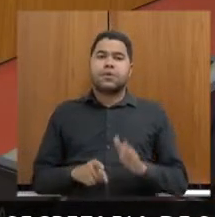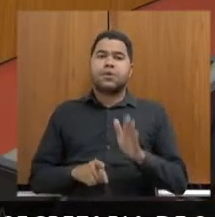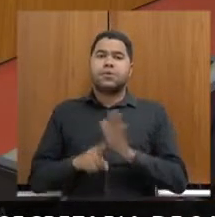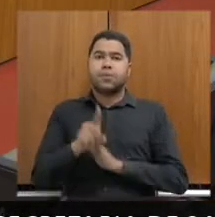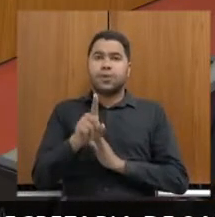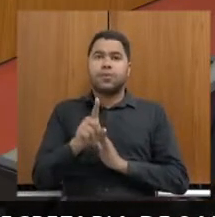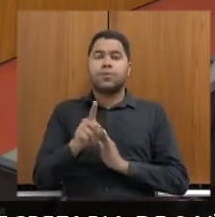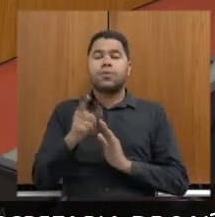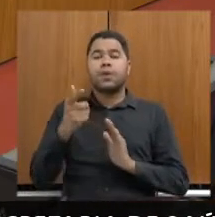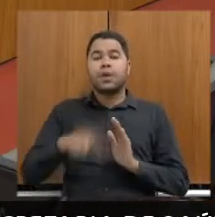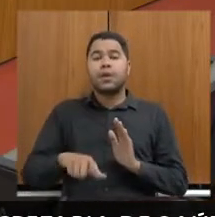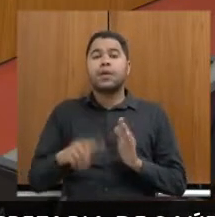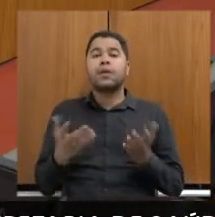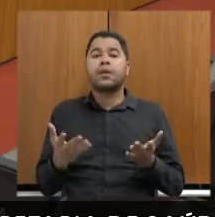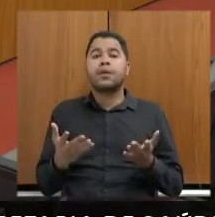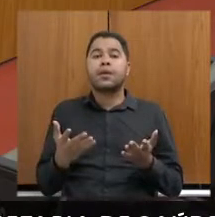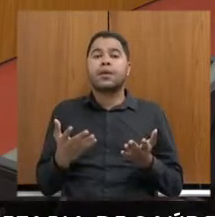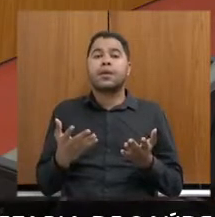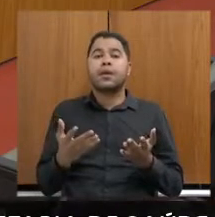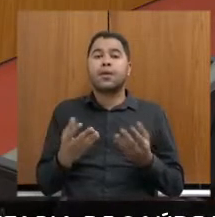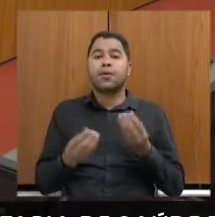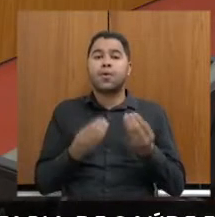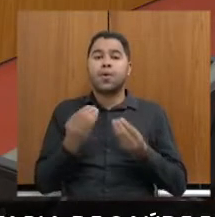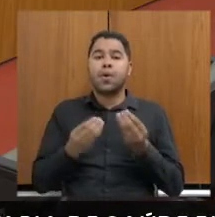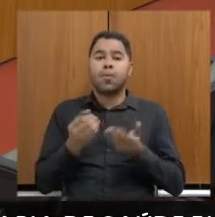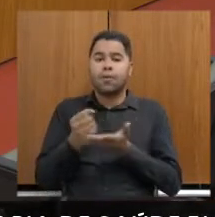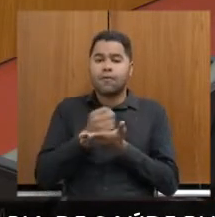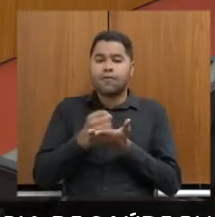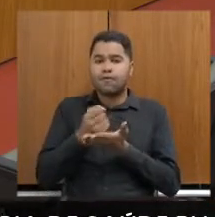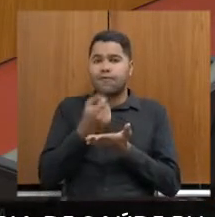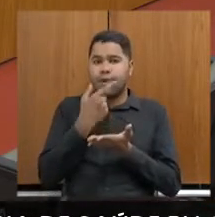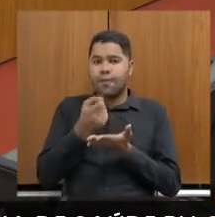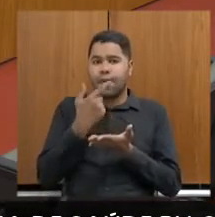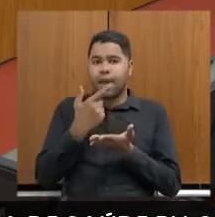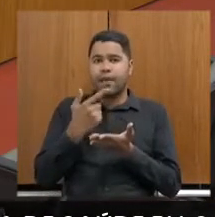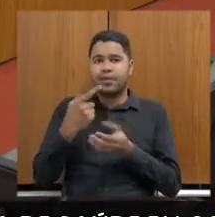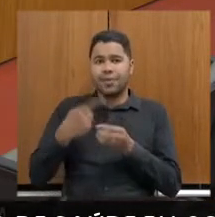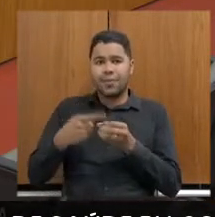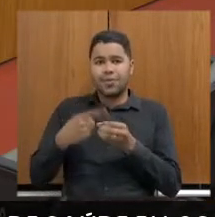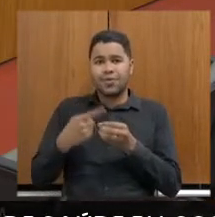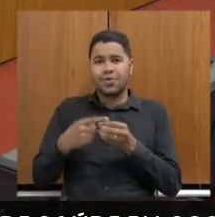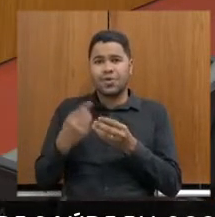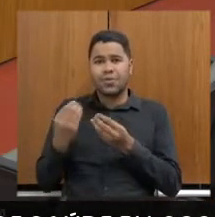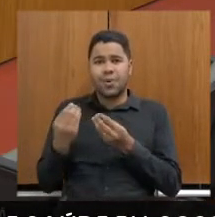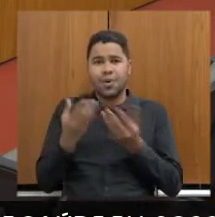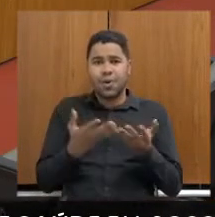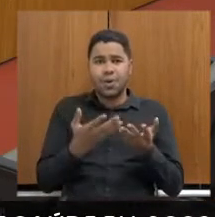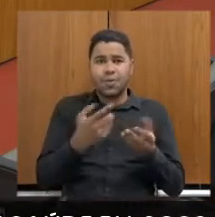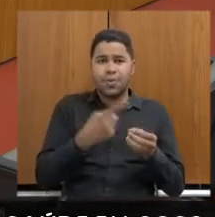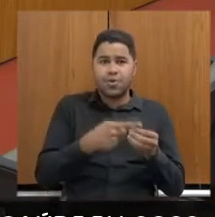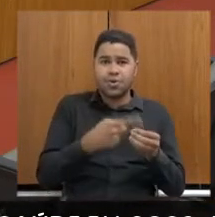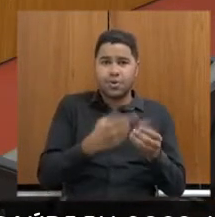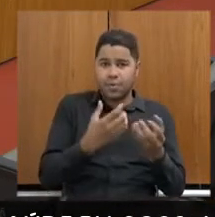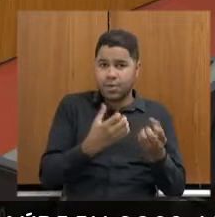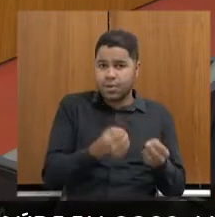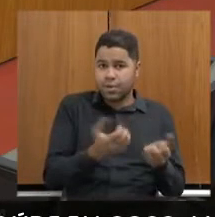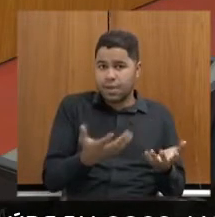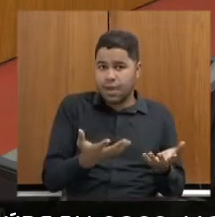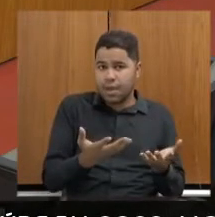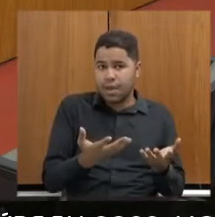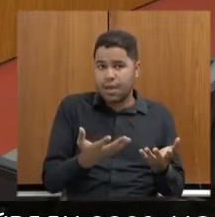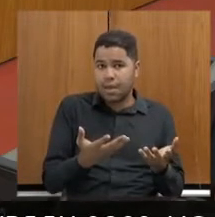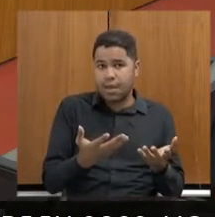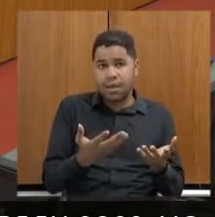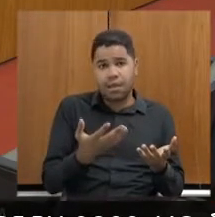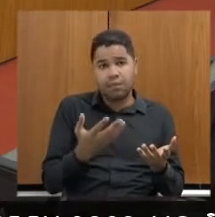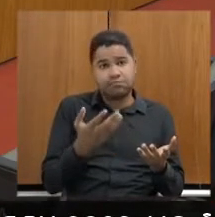manifestação mais uma vez é a questão de centralização da farmácia é o município o seu repassando o dinheiro para o município município adquirindo porque eu acho que é